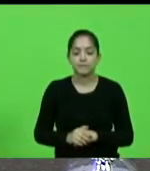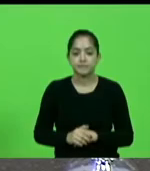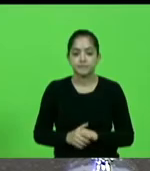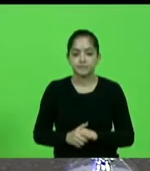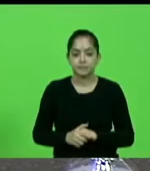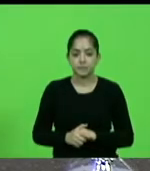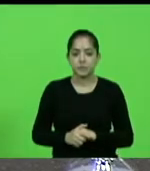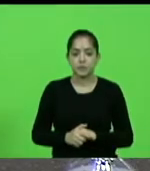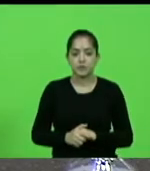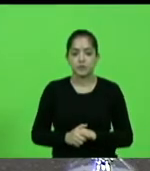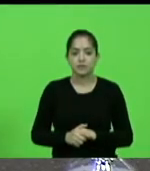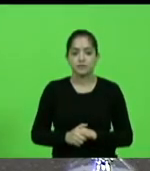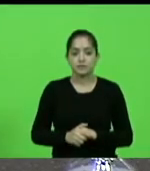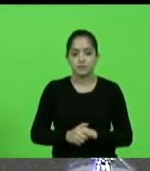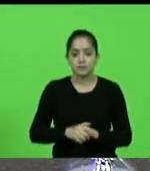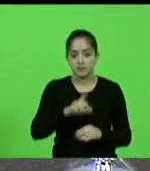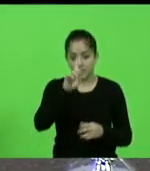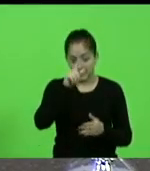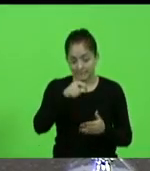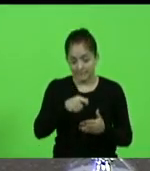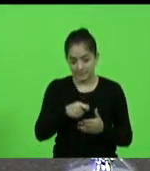A sentença proferida